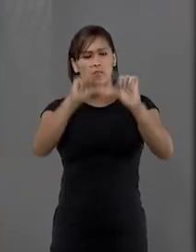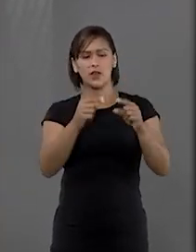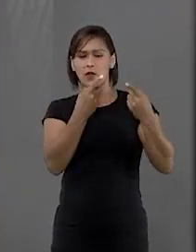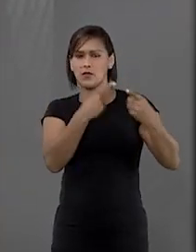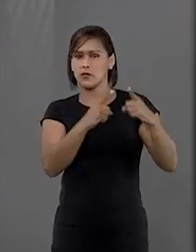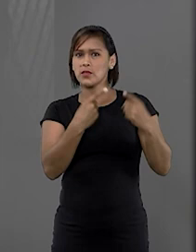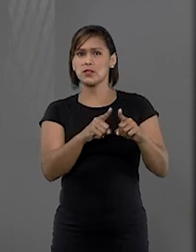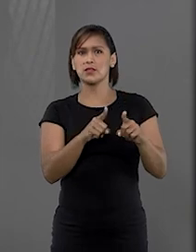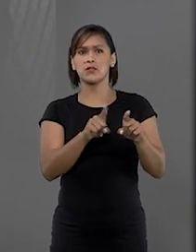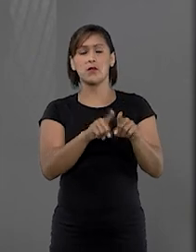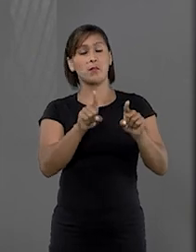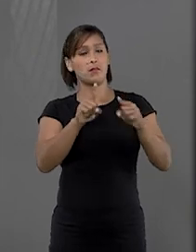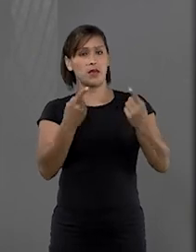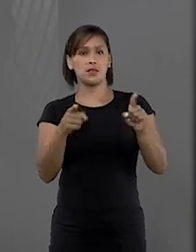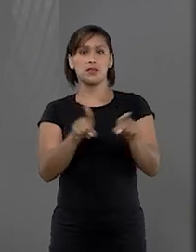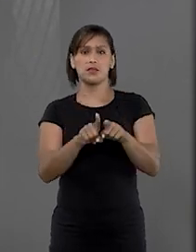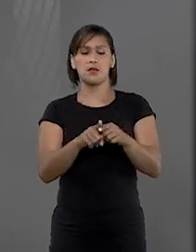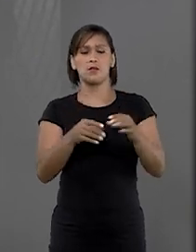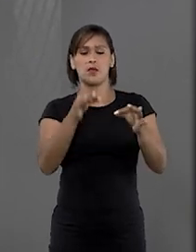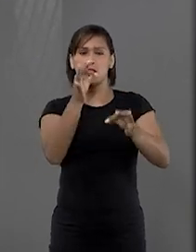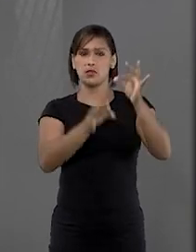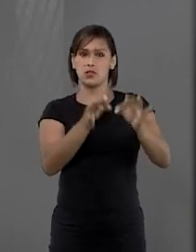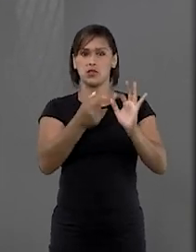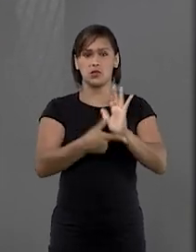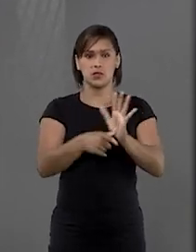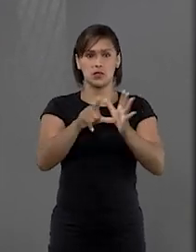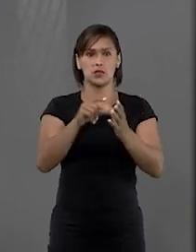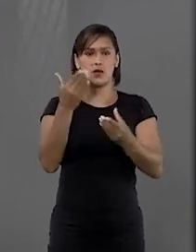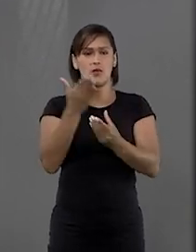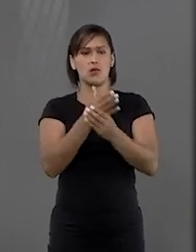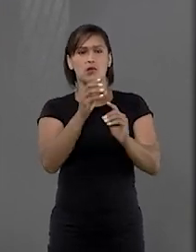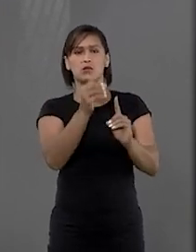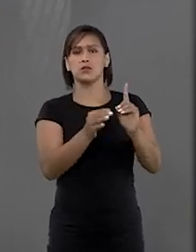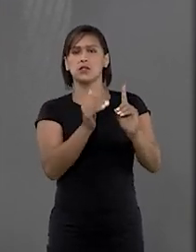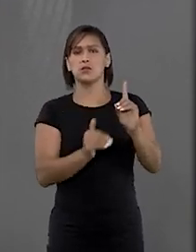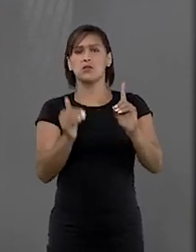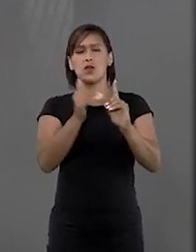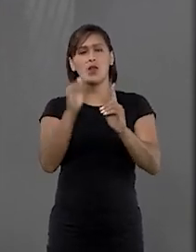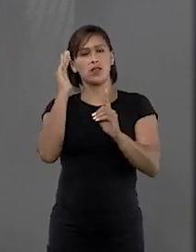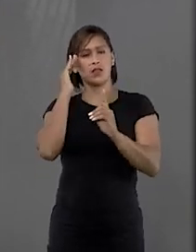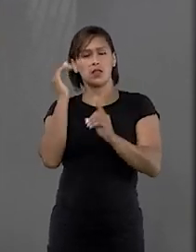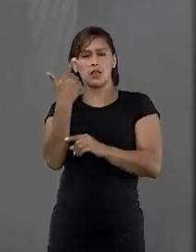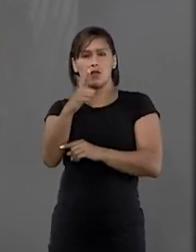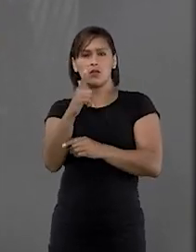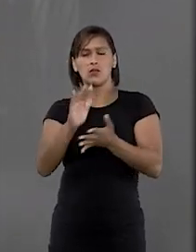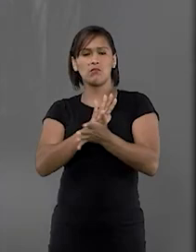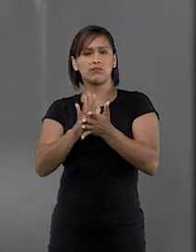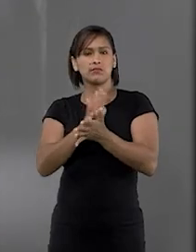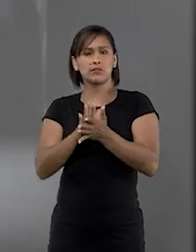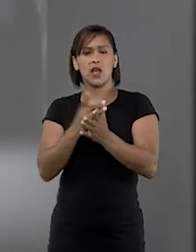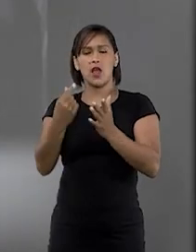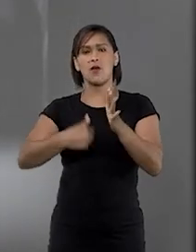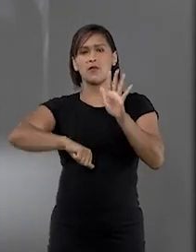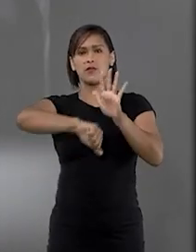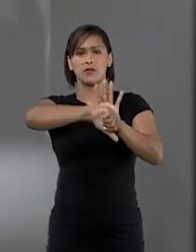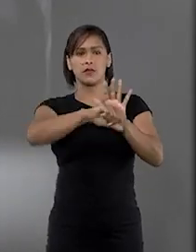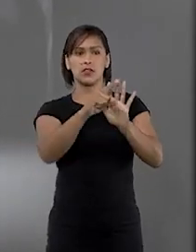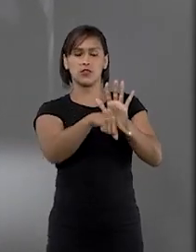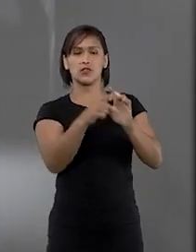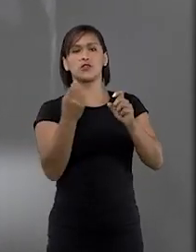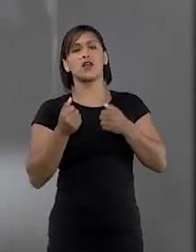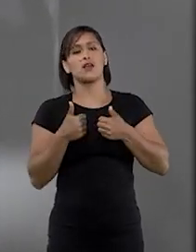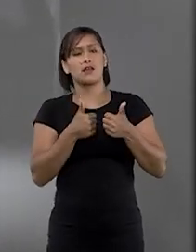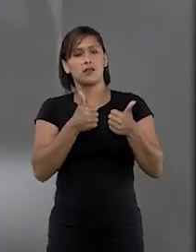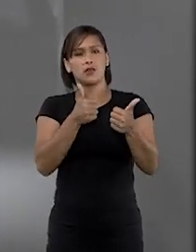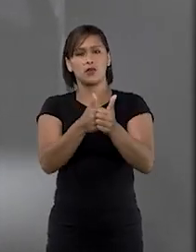potencial ofensivo entretanto em juízo preliminar O desembargador entendeu não haver elemento constitutivo do delito